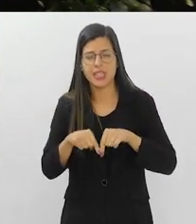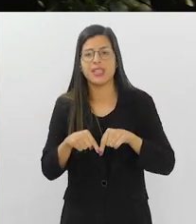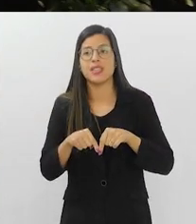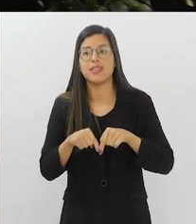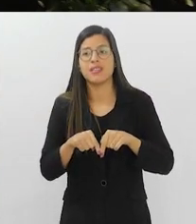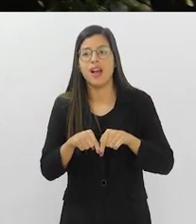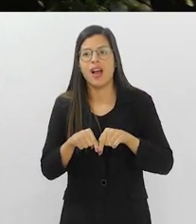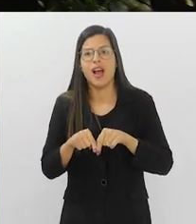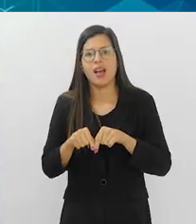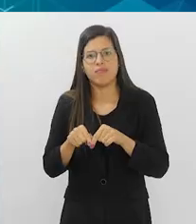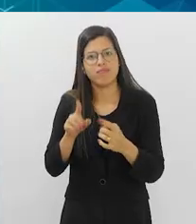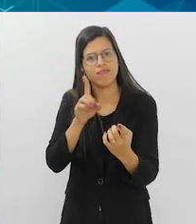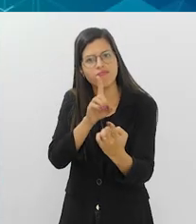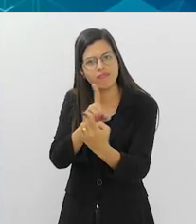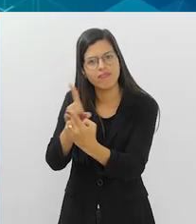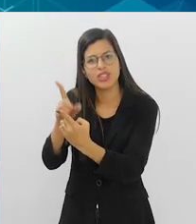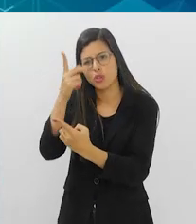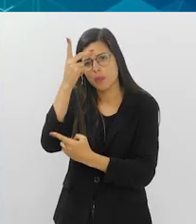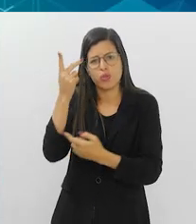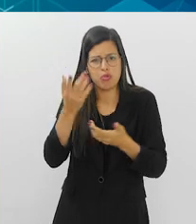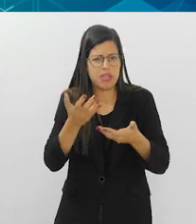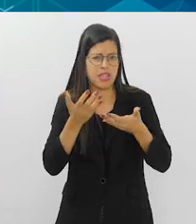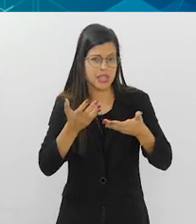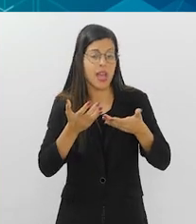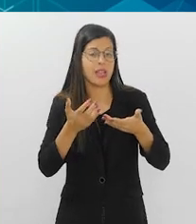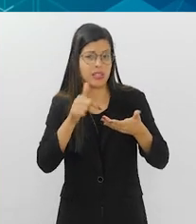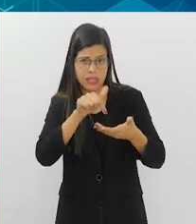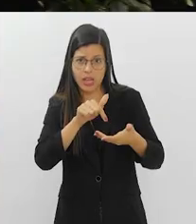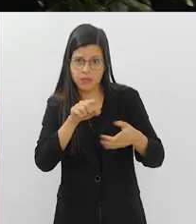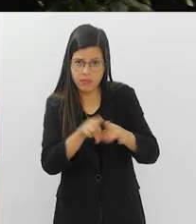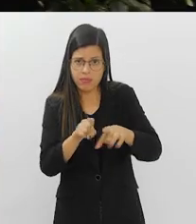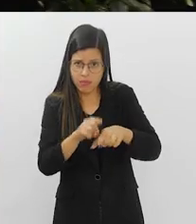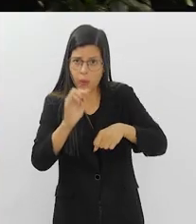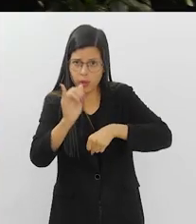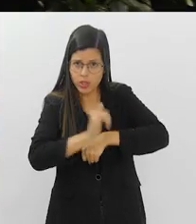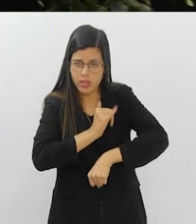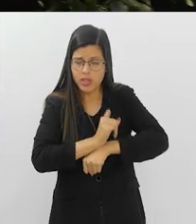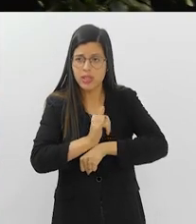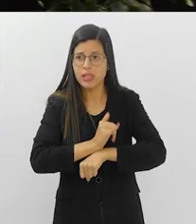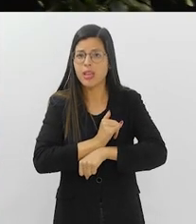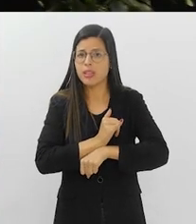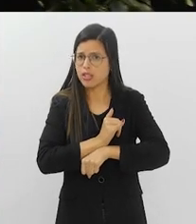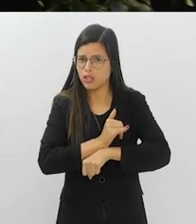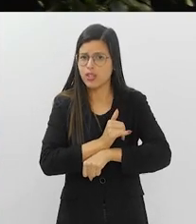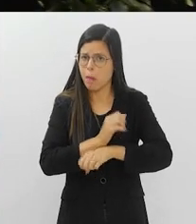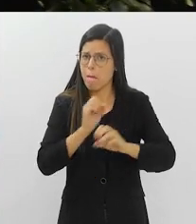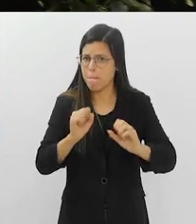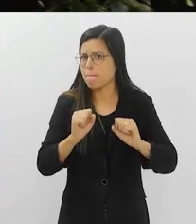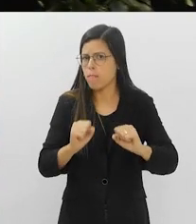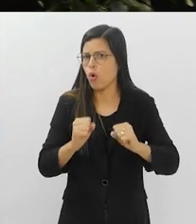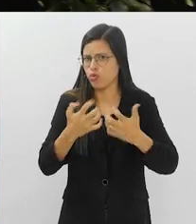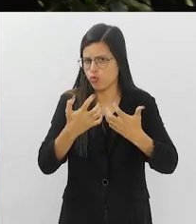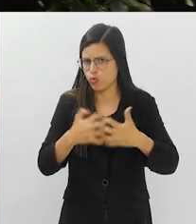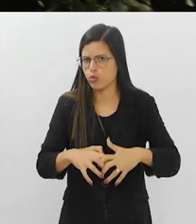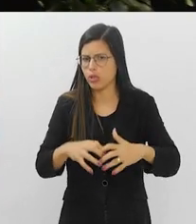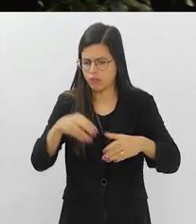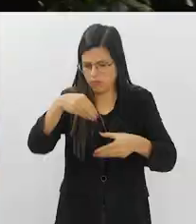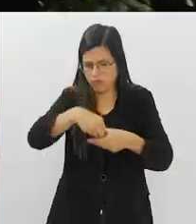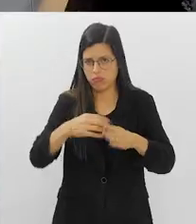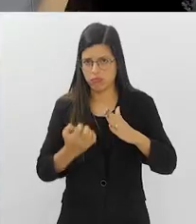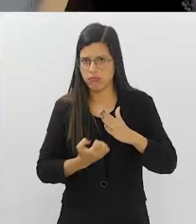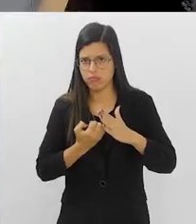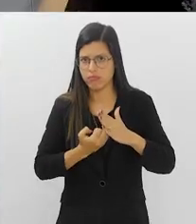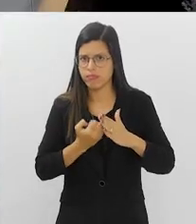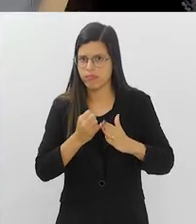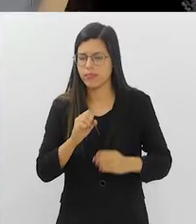atendendo as pessoas que tivessem vontade, né? Isso daí também é uma pegada que pode dar certo numa